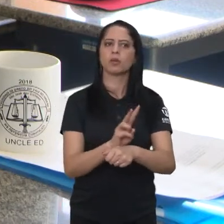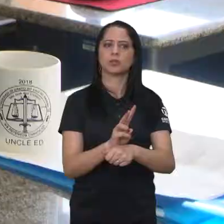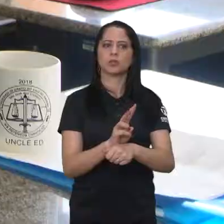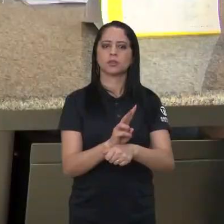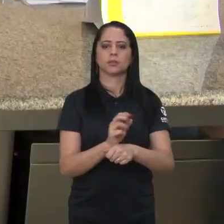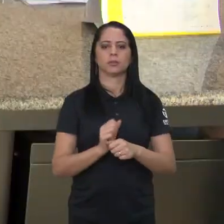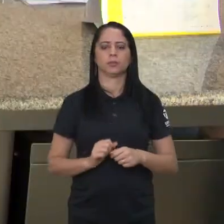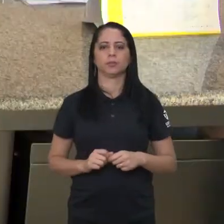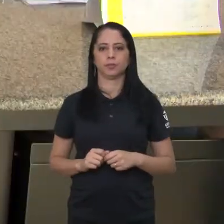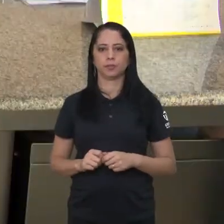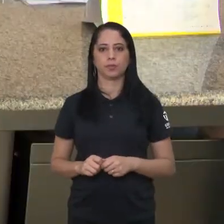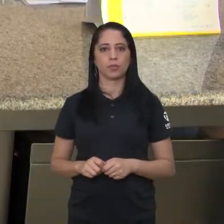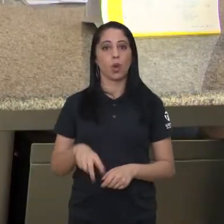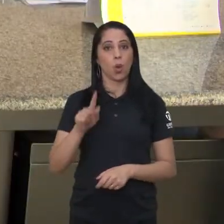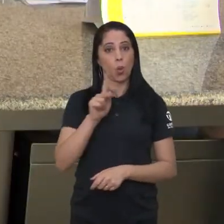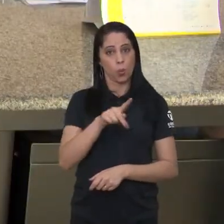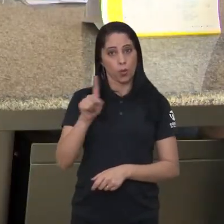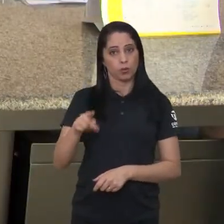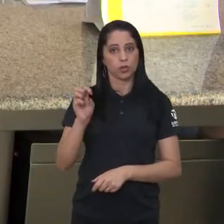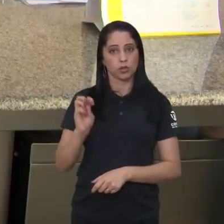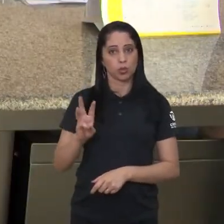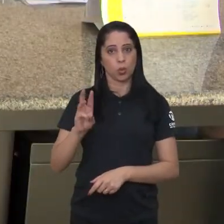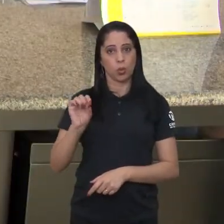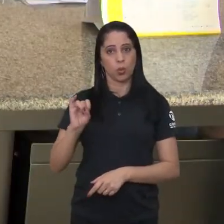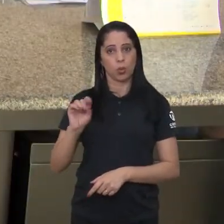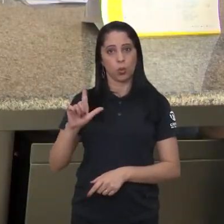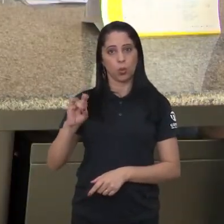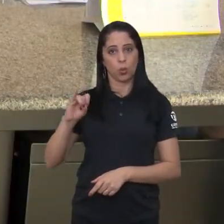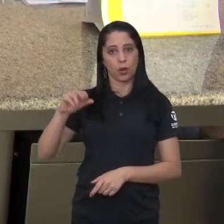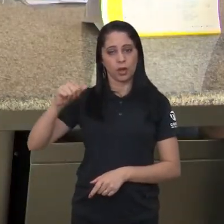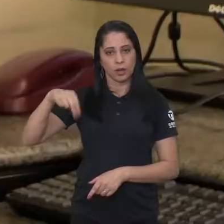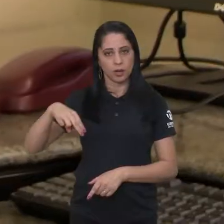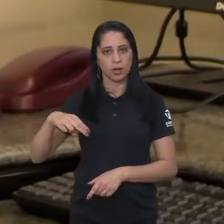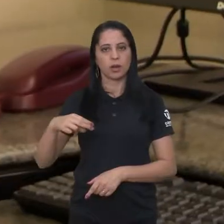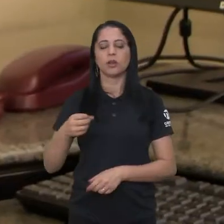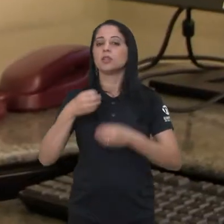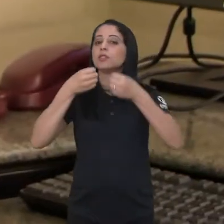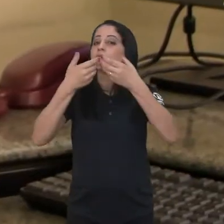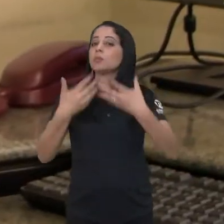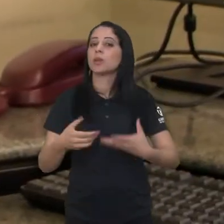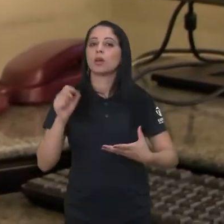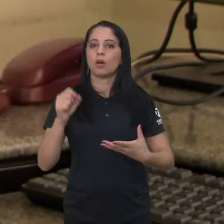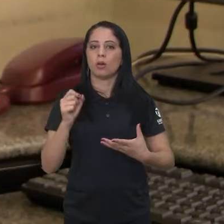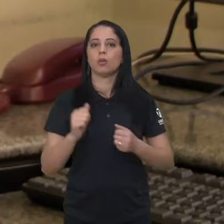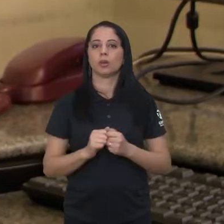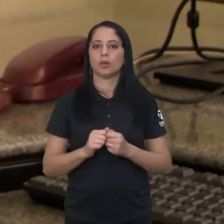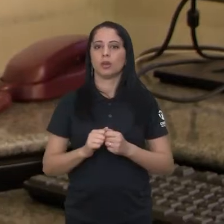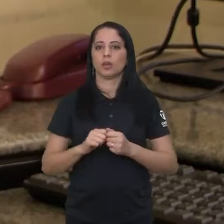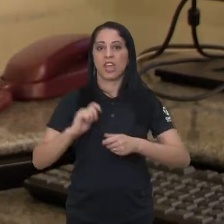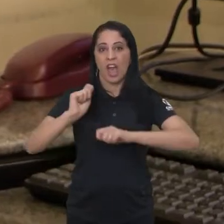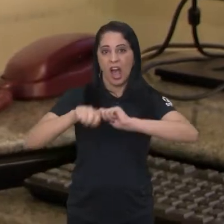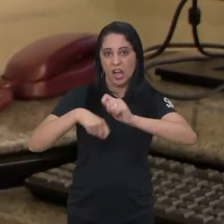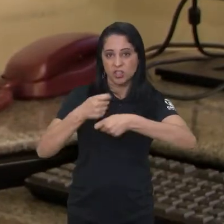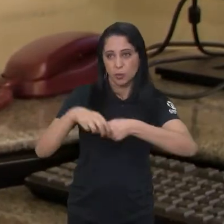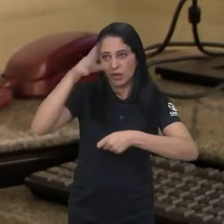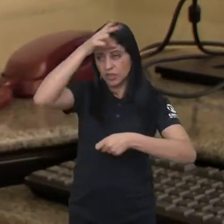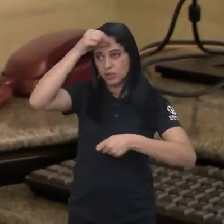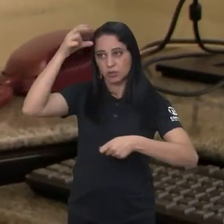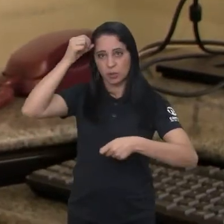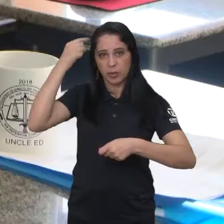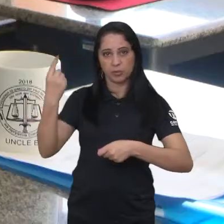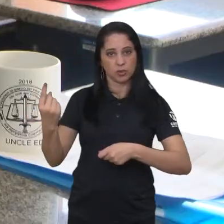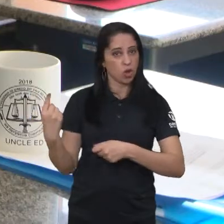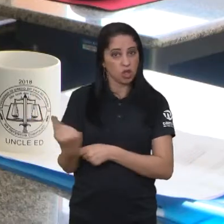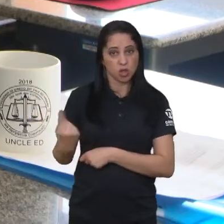que queremos. O professor William ainda reforça que a gestão pública é feita por todos, não apenas pelos